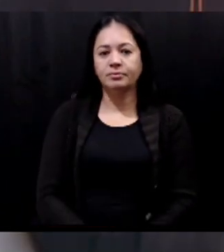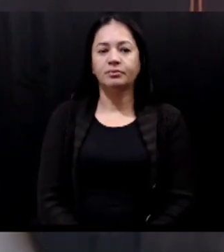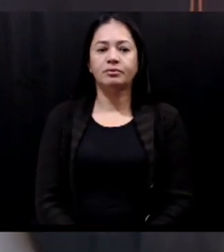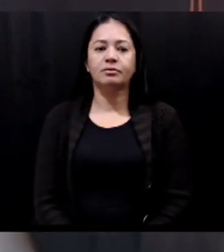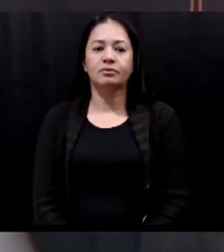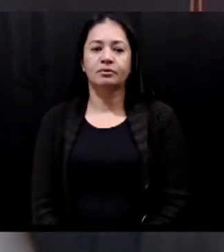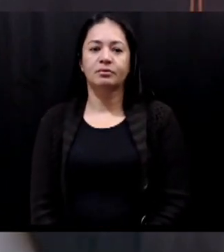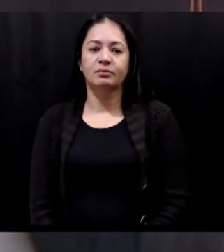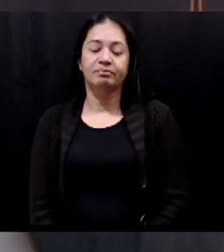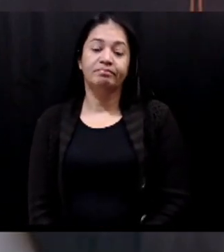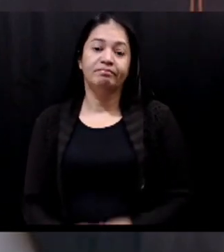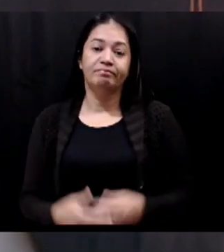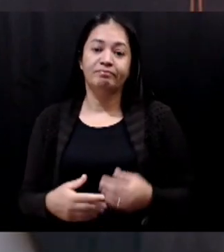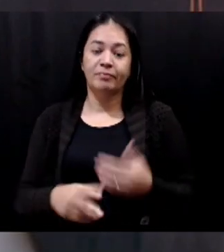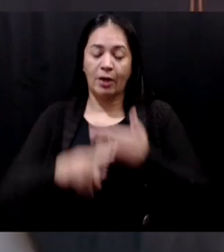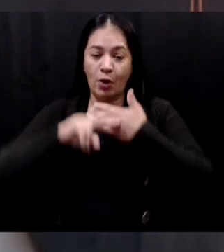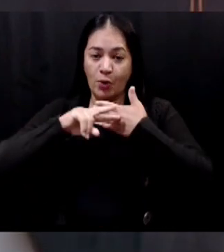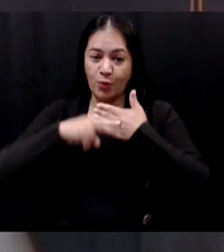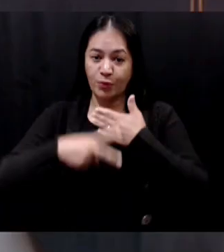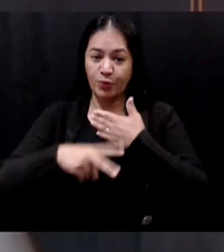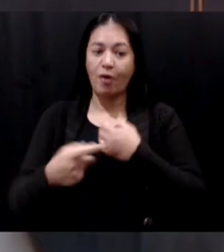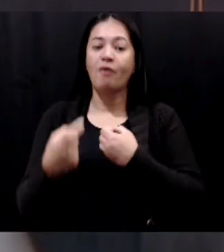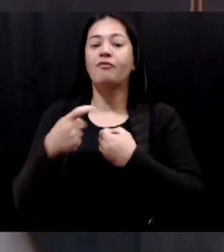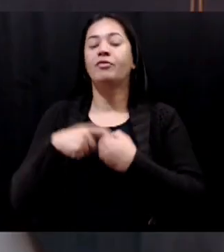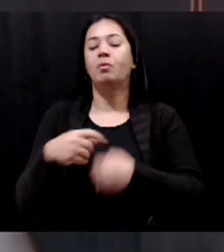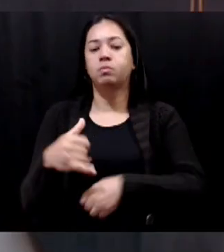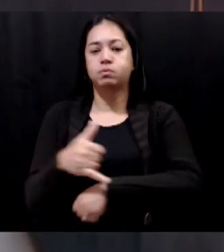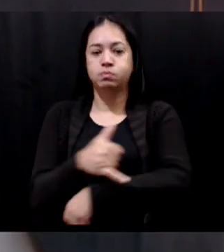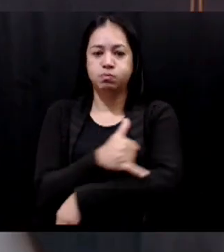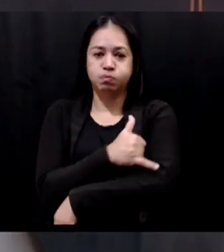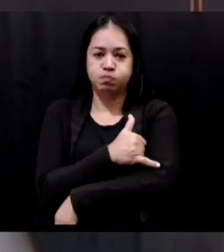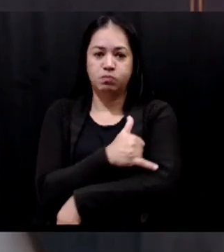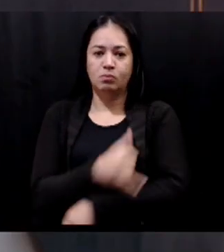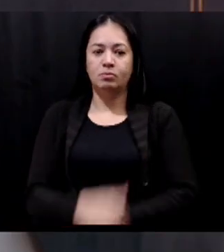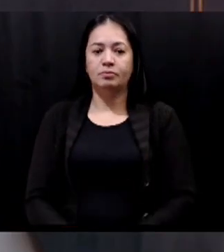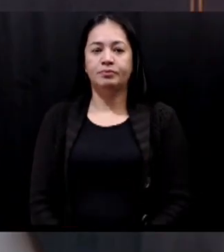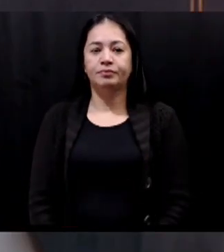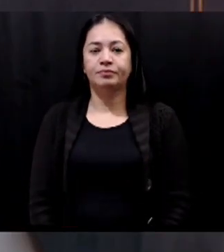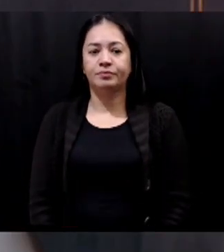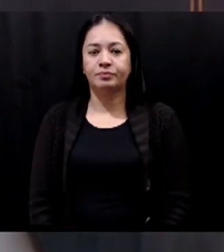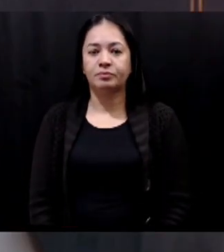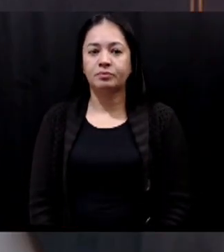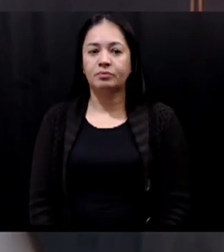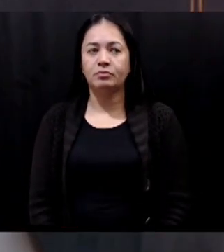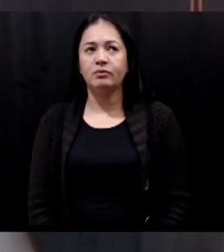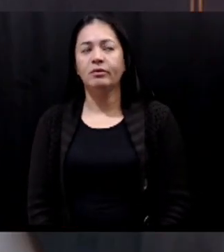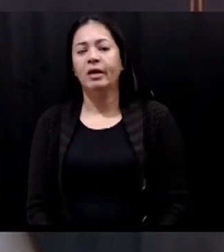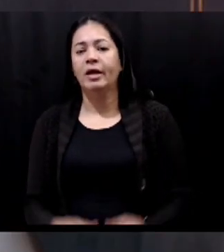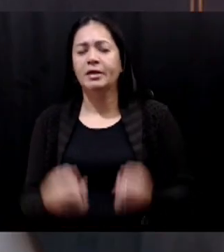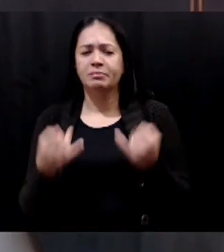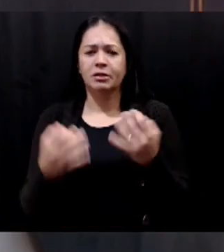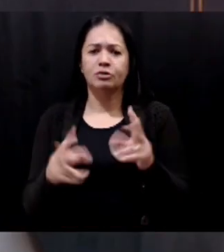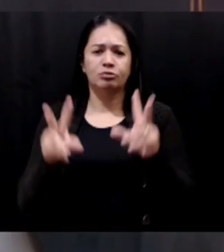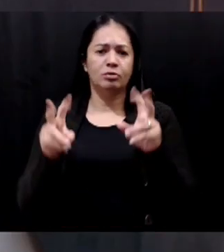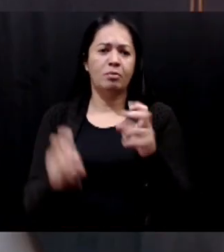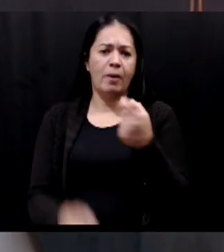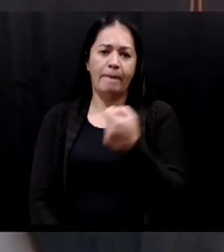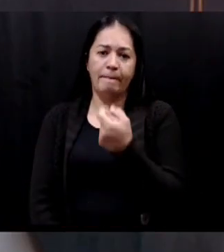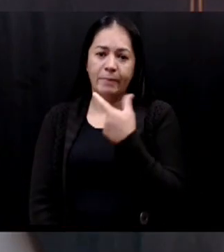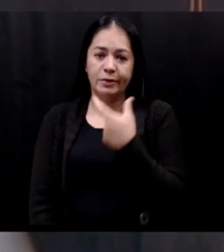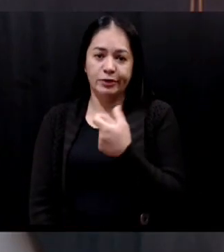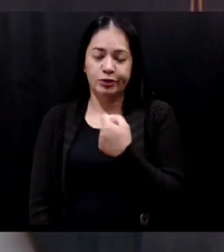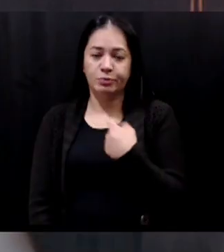consequentemente, ela vai voltar a ganhar peso. Uhum. Com relação aos medicamentos, né, hoje em dia eu costumo falar que